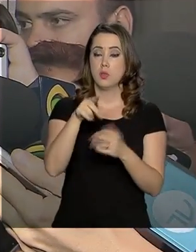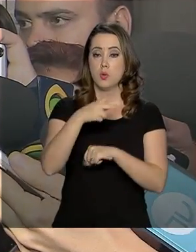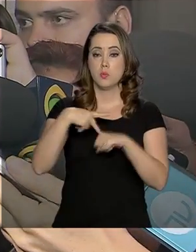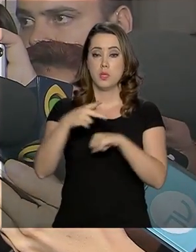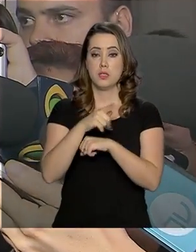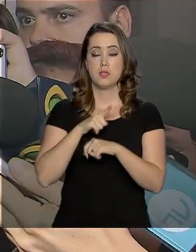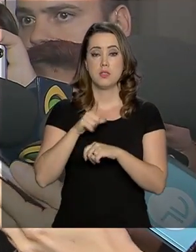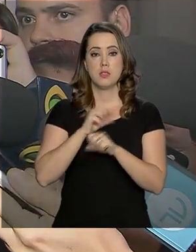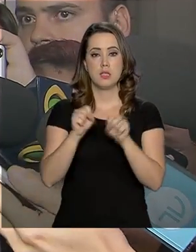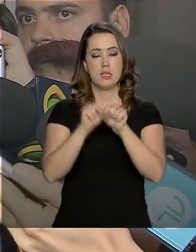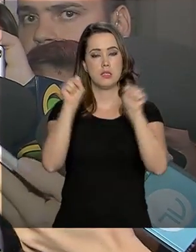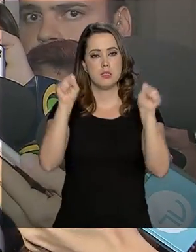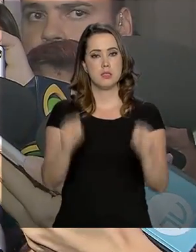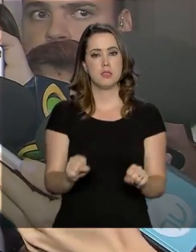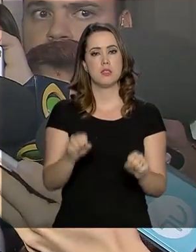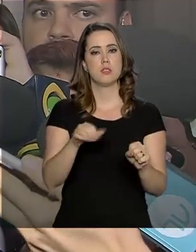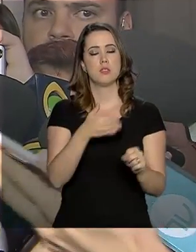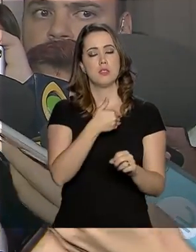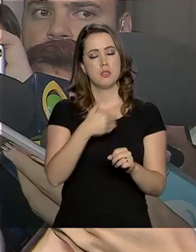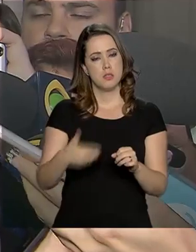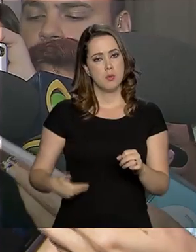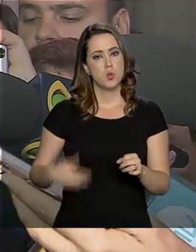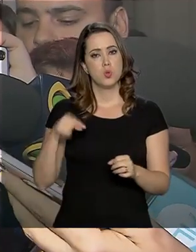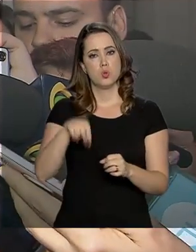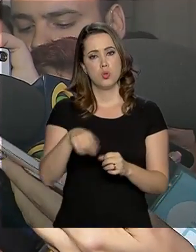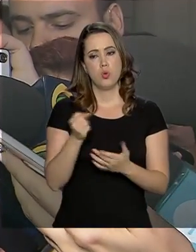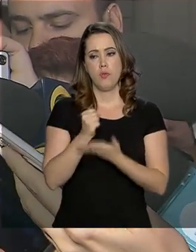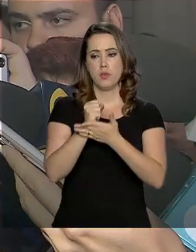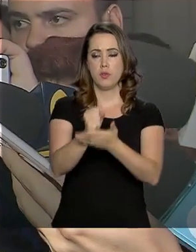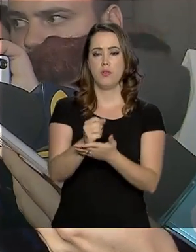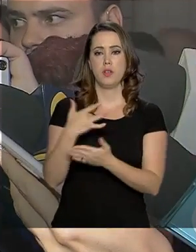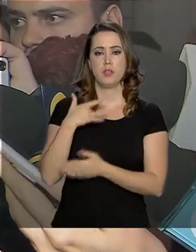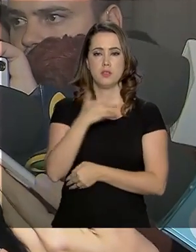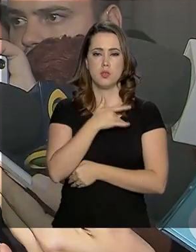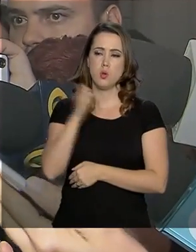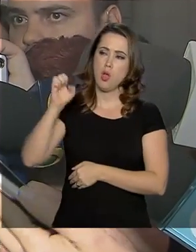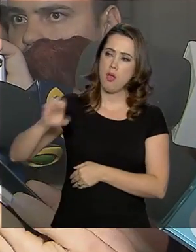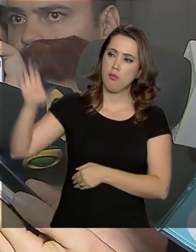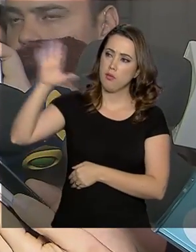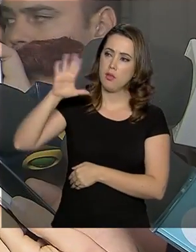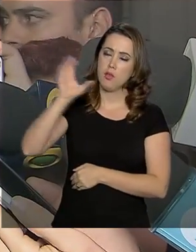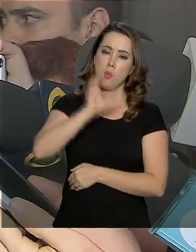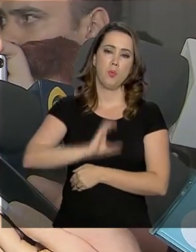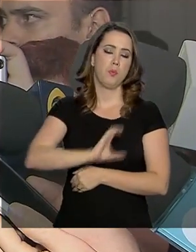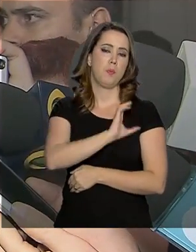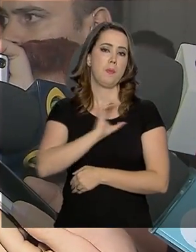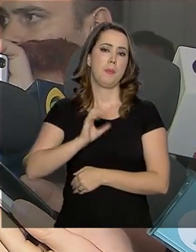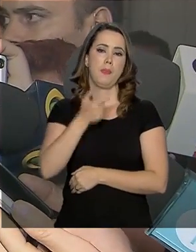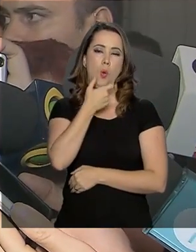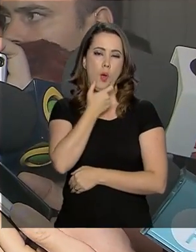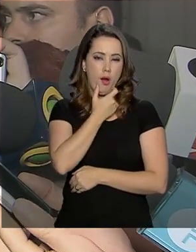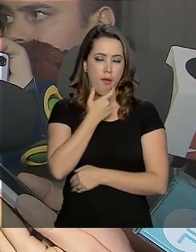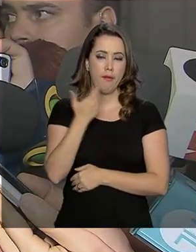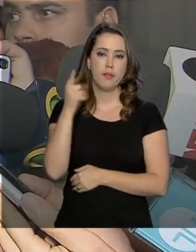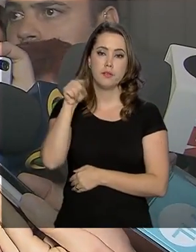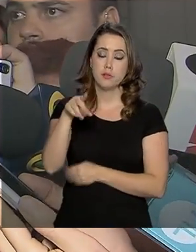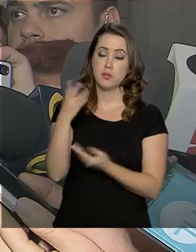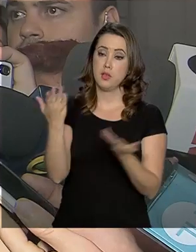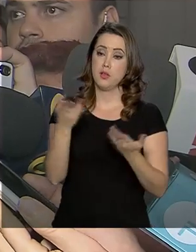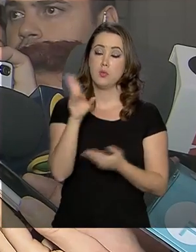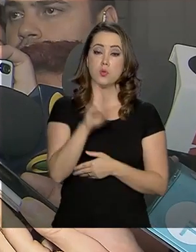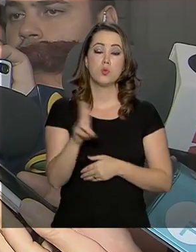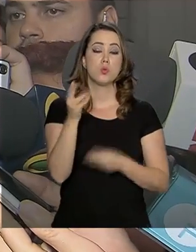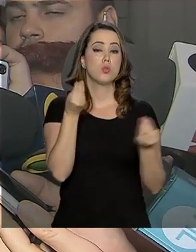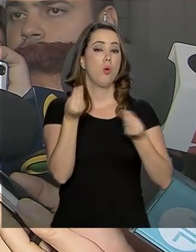têm sistema universal, públicos de saúde, que são basicamente europeus e o canadense, o inglês, eles passaram